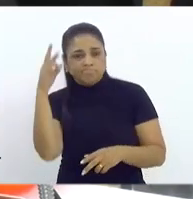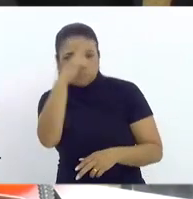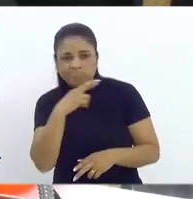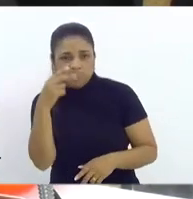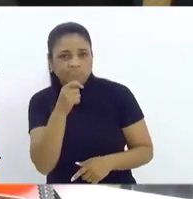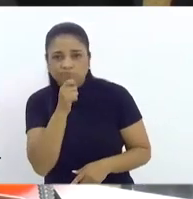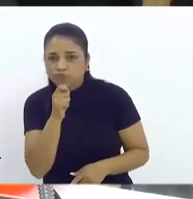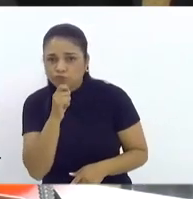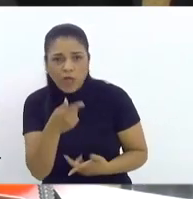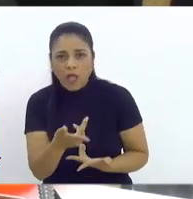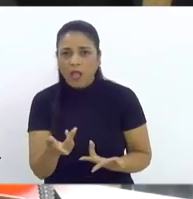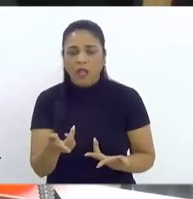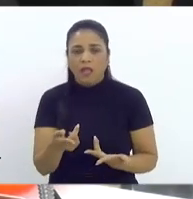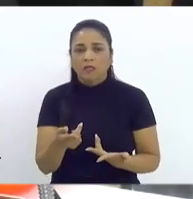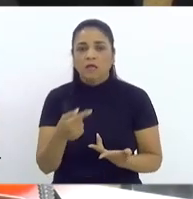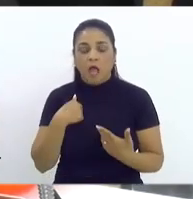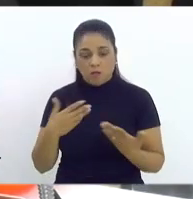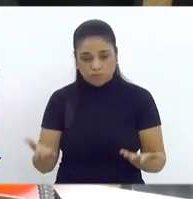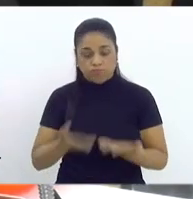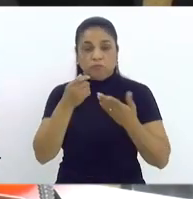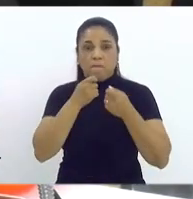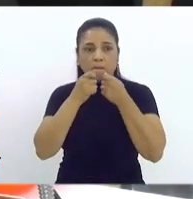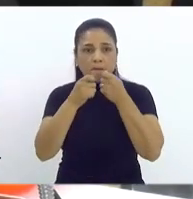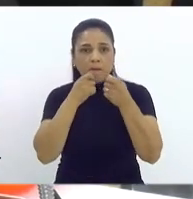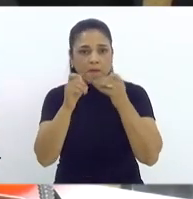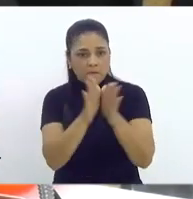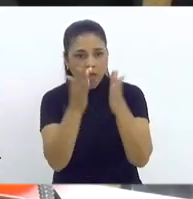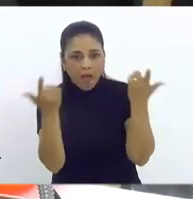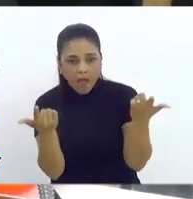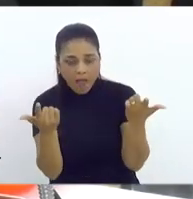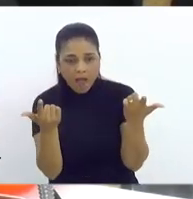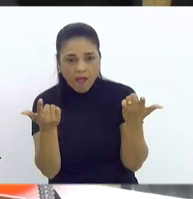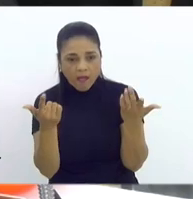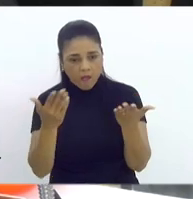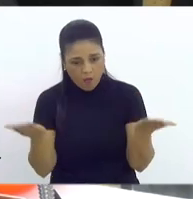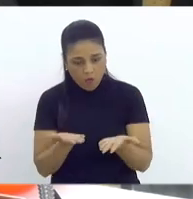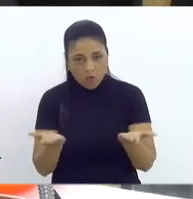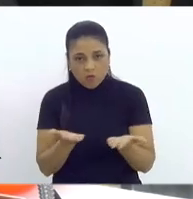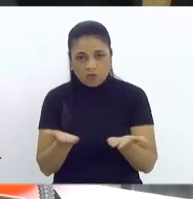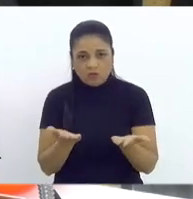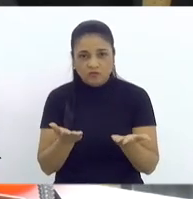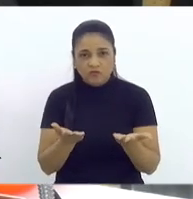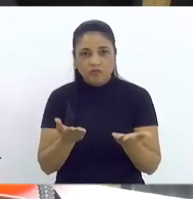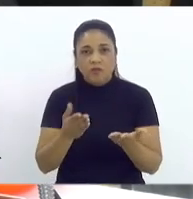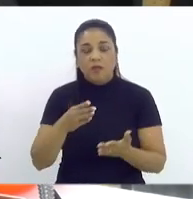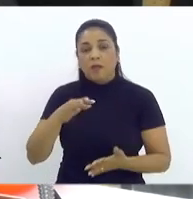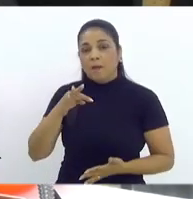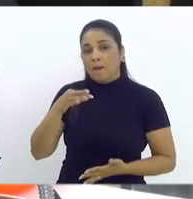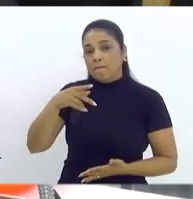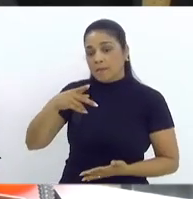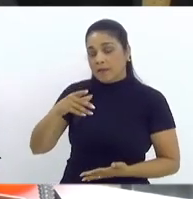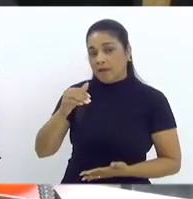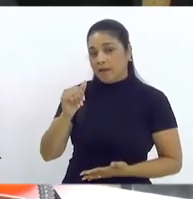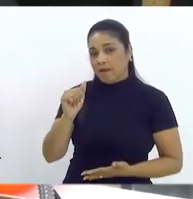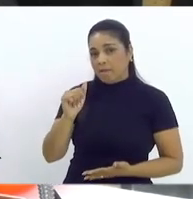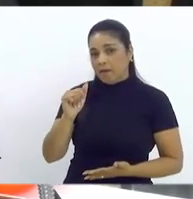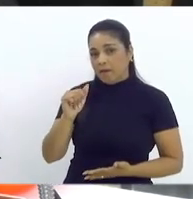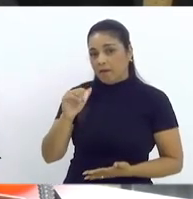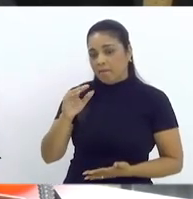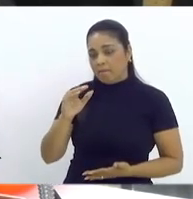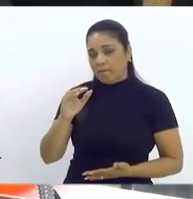na ponta. E aí eu me deparo com uma notícia veiculada na imprensa hoje, que me permito ler. Principado de Paracambi, para